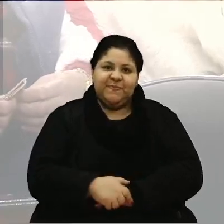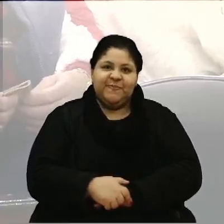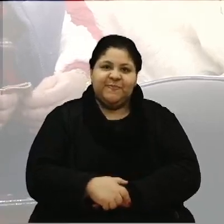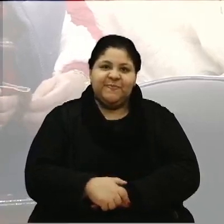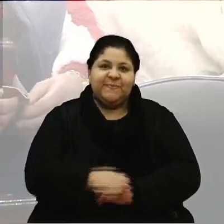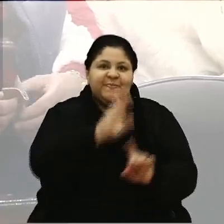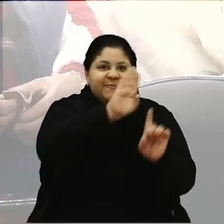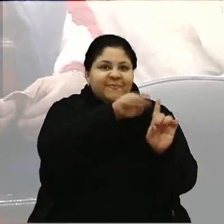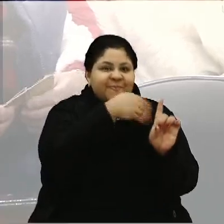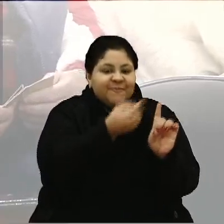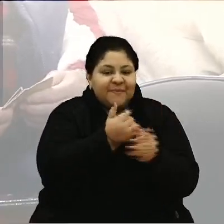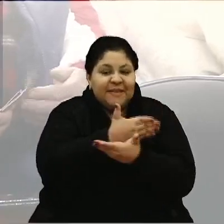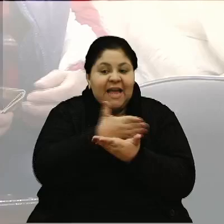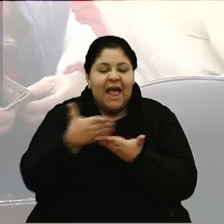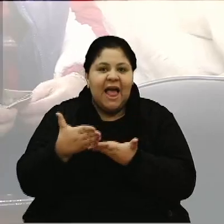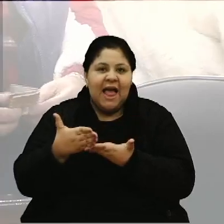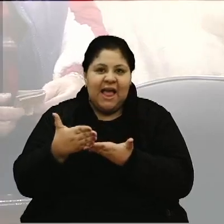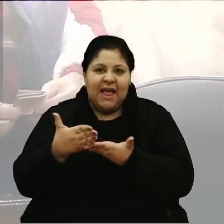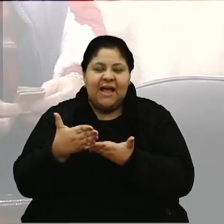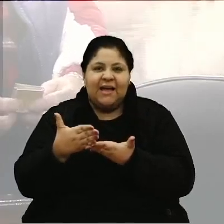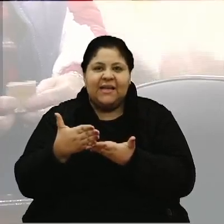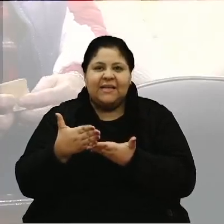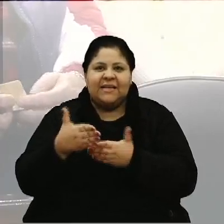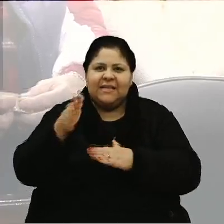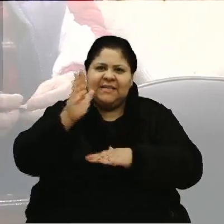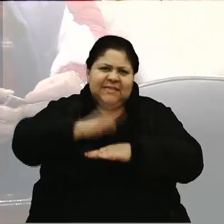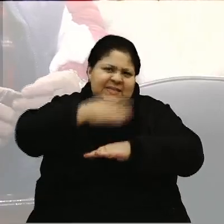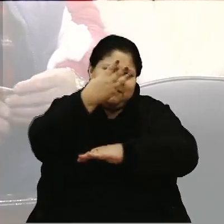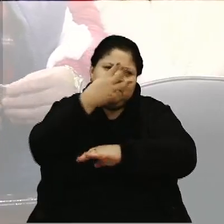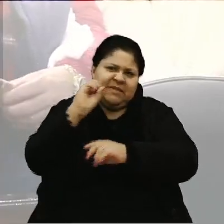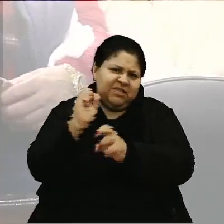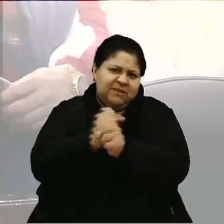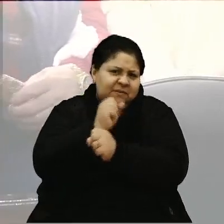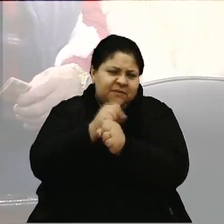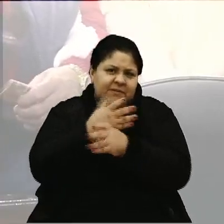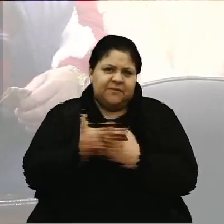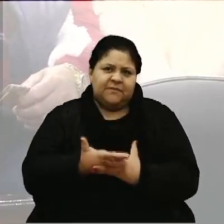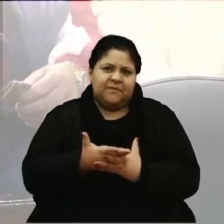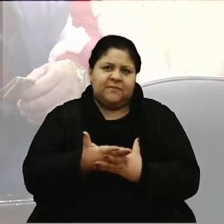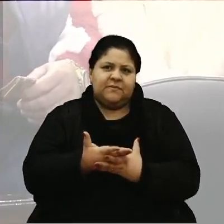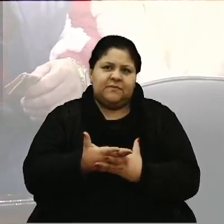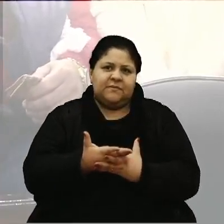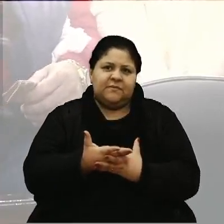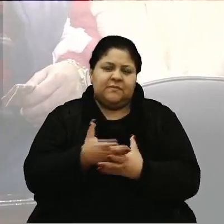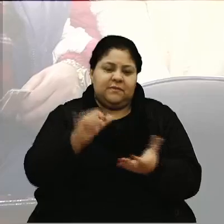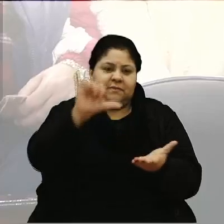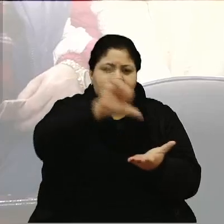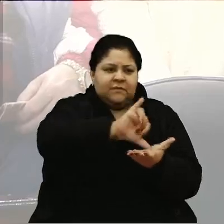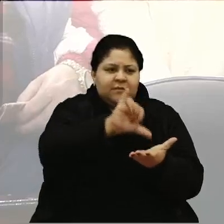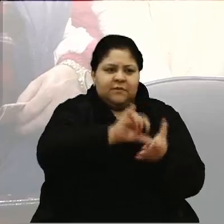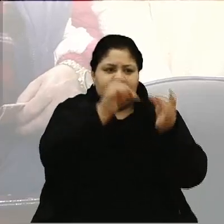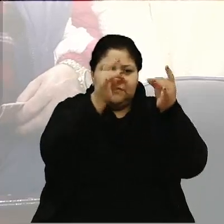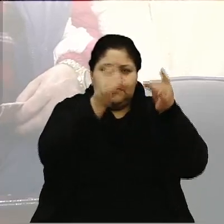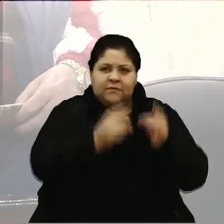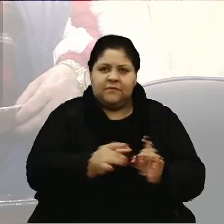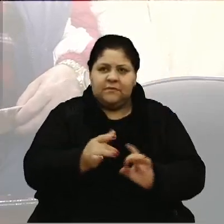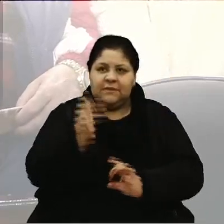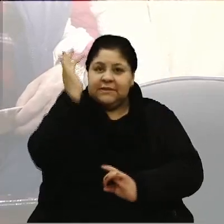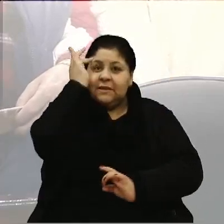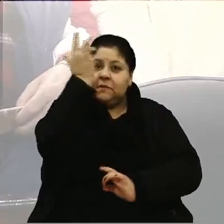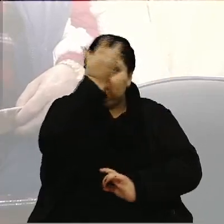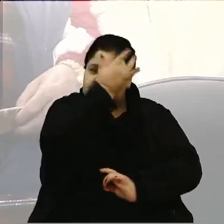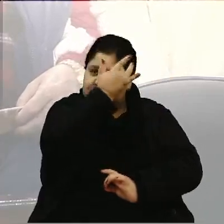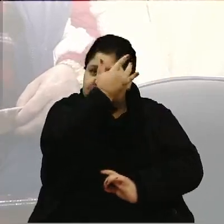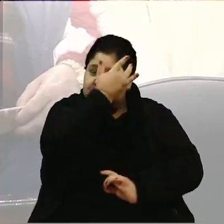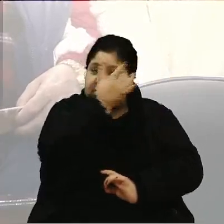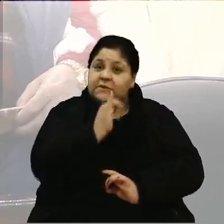uma das pessoas que iniciou, há mais de 30 anos, com um centro especializado na saúde mental. E